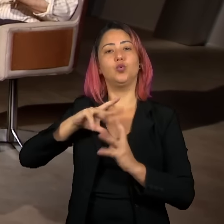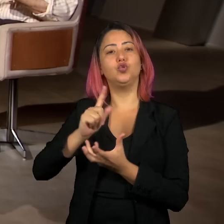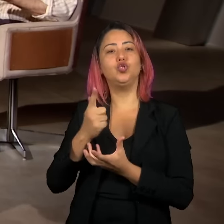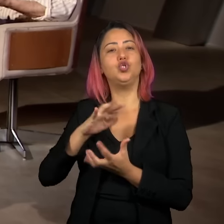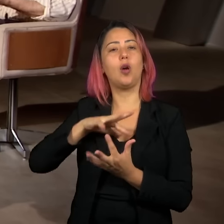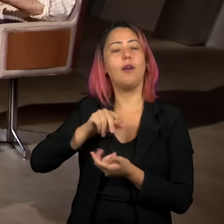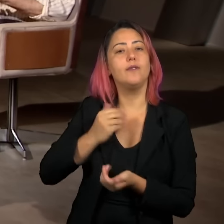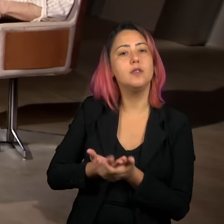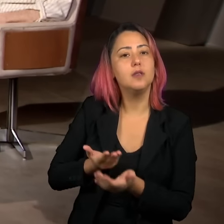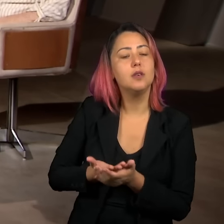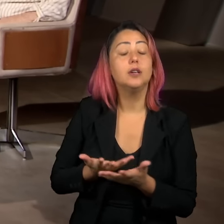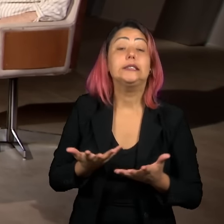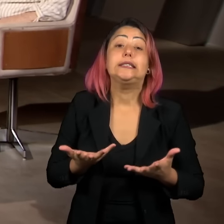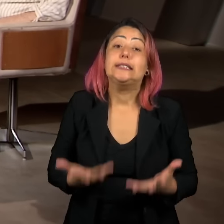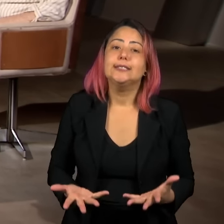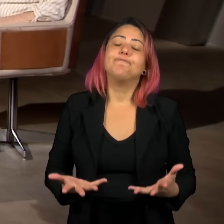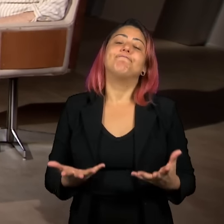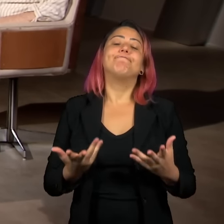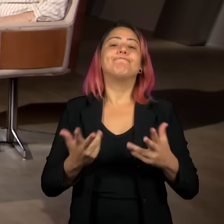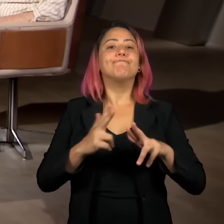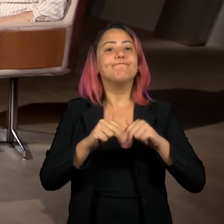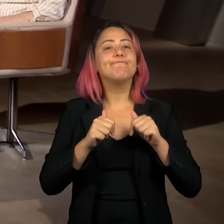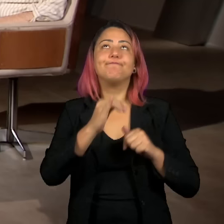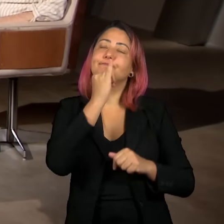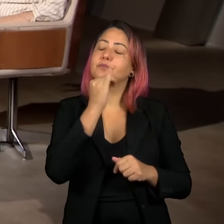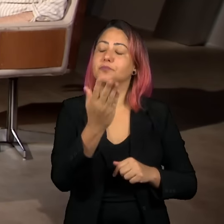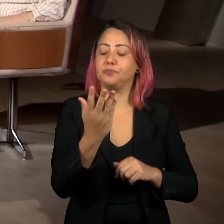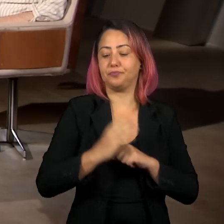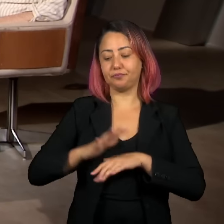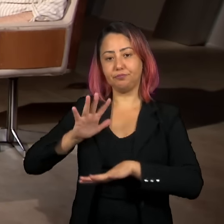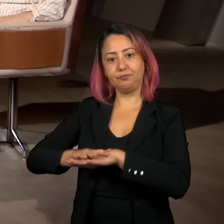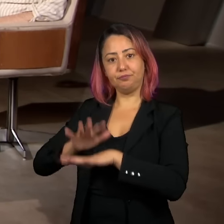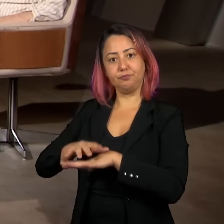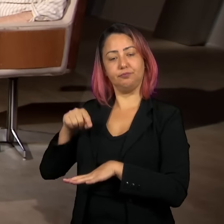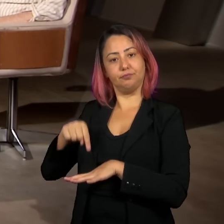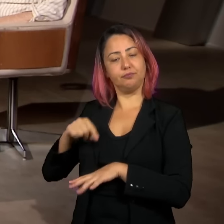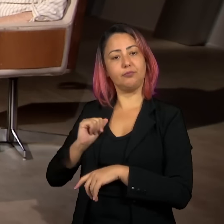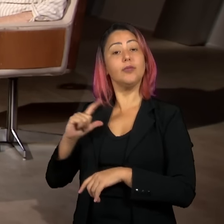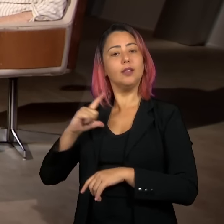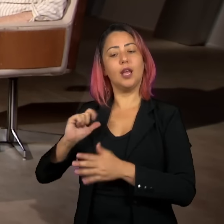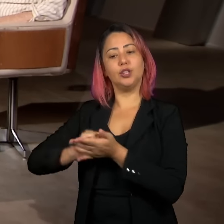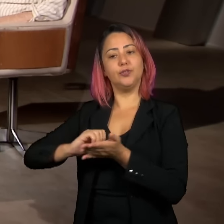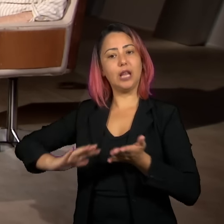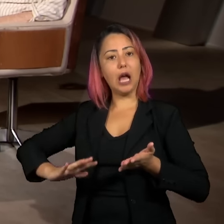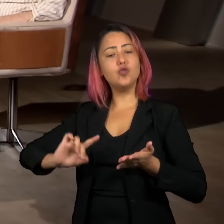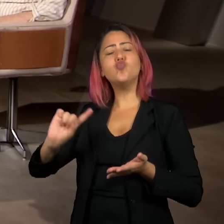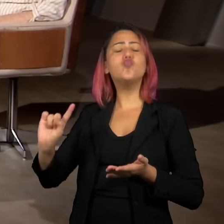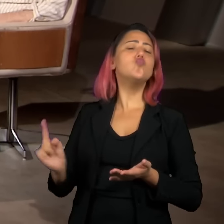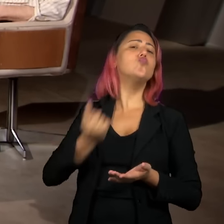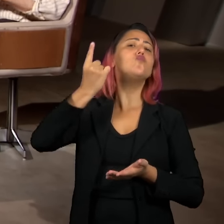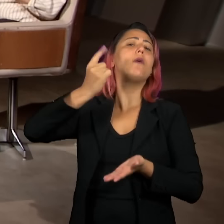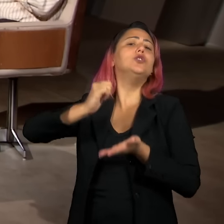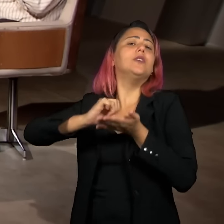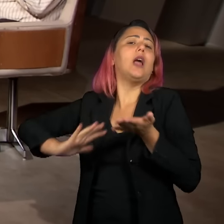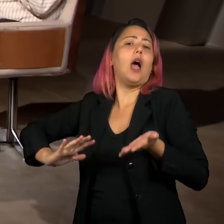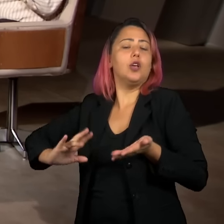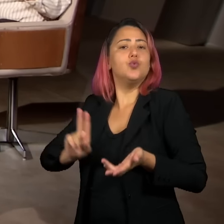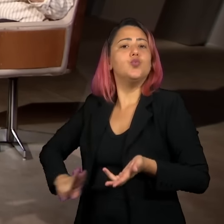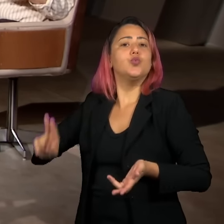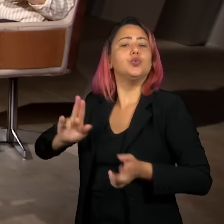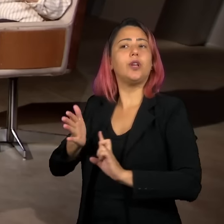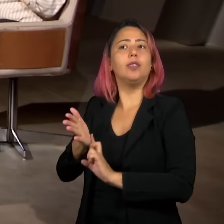então a gente vê por exemplo que você pega lá por exemplo matemática tem lá alum atividade que é feita mas